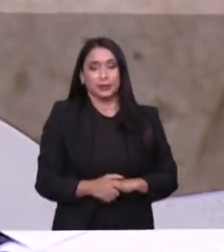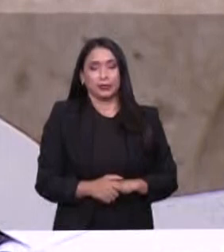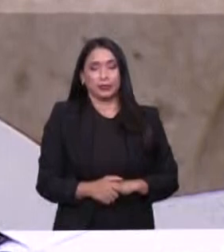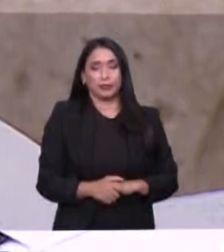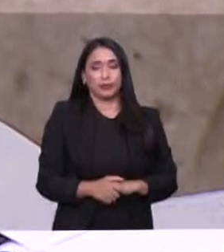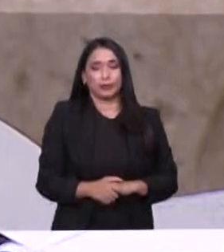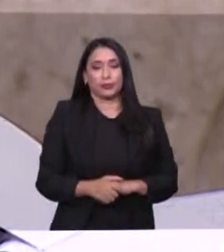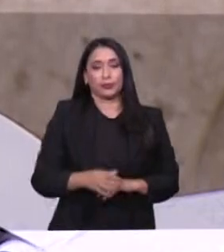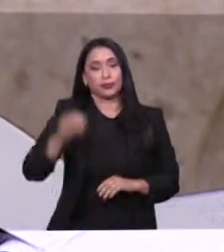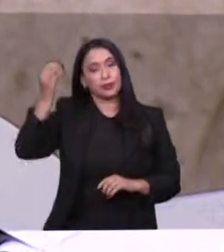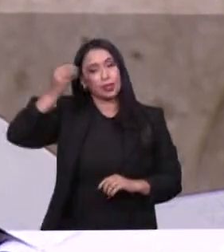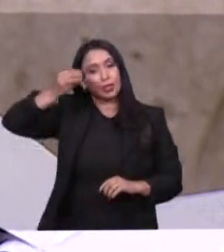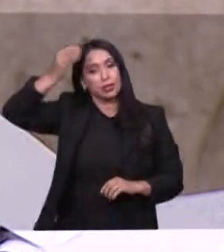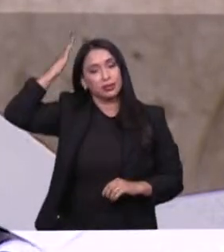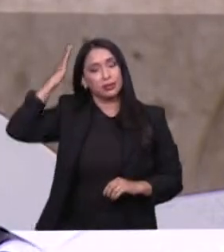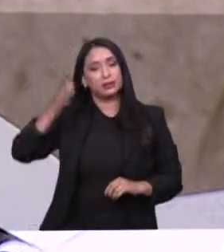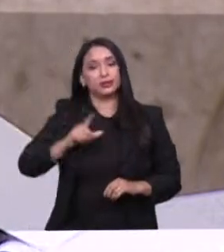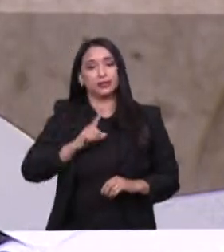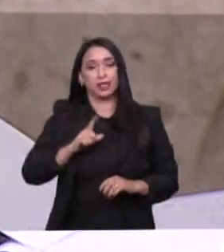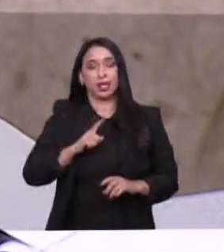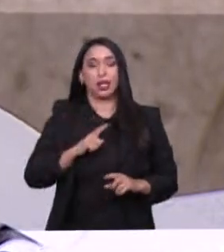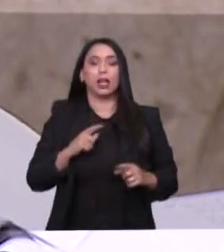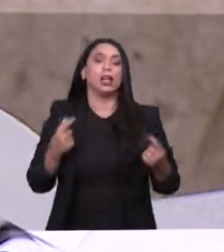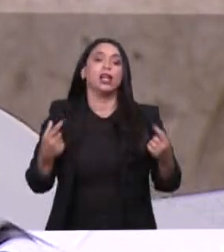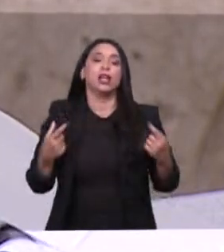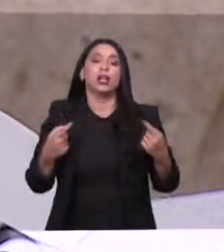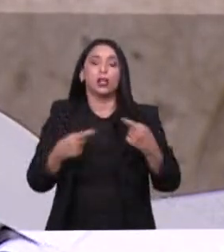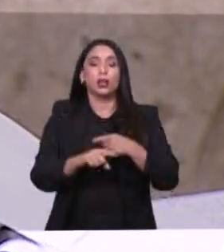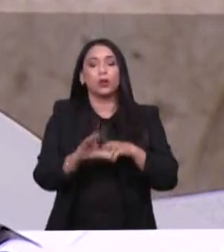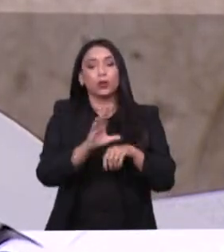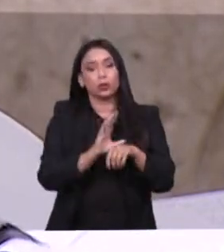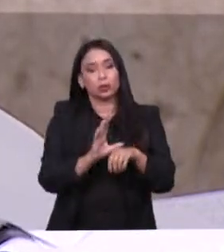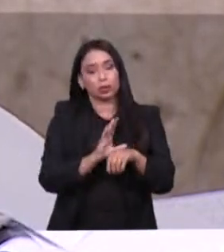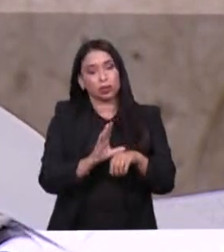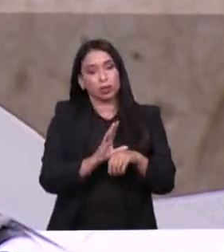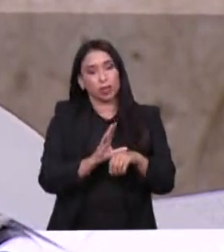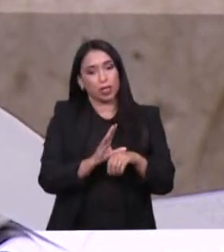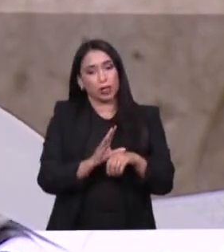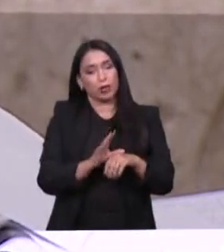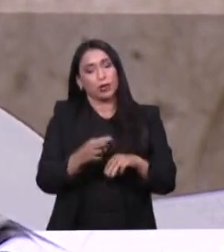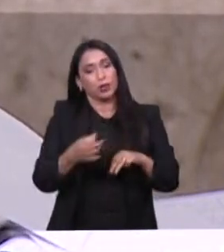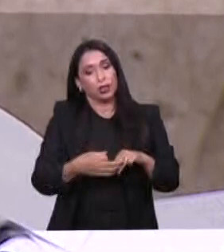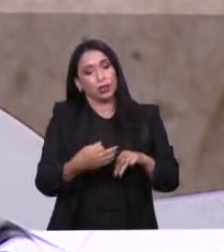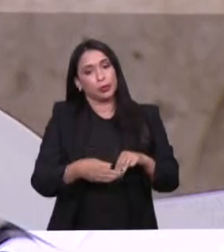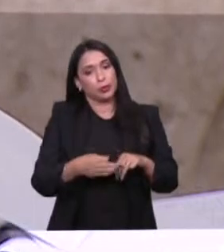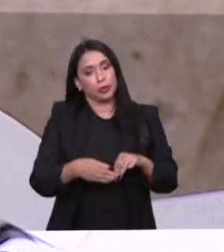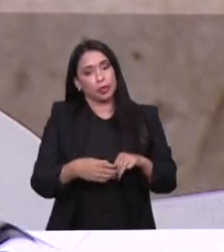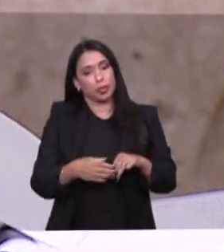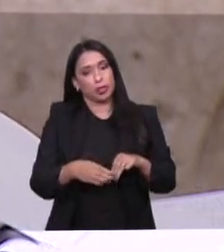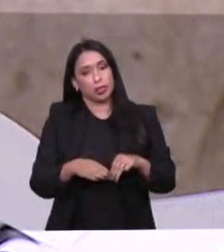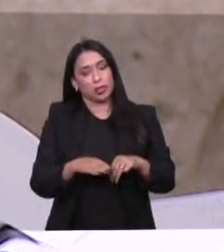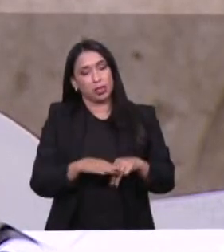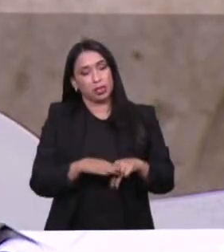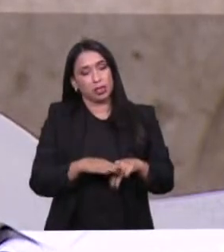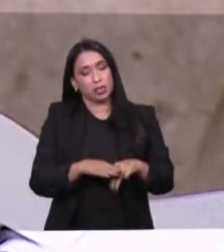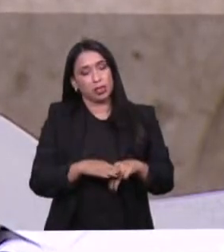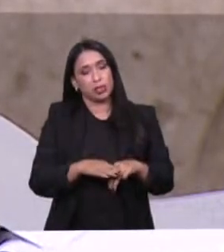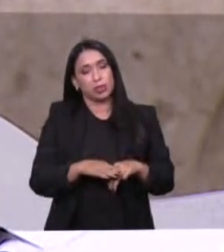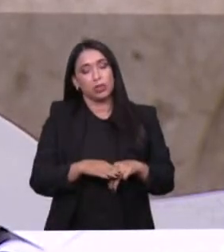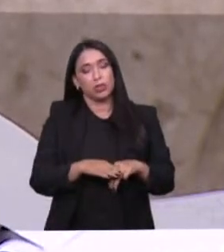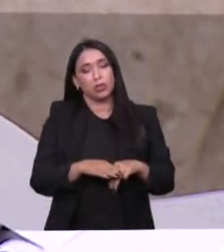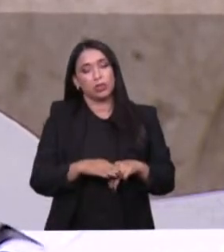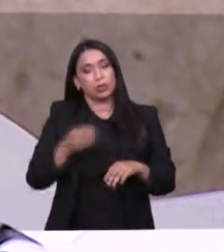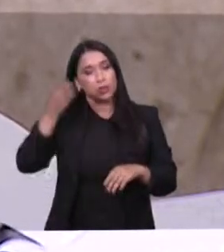Fux declara inconstitucional e Vossa Excelência e o ministro Cristiano Zanin